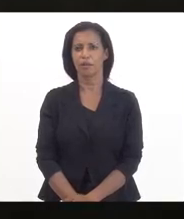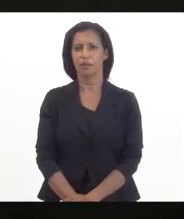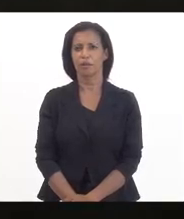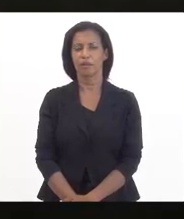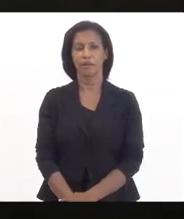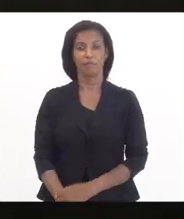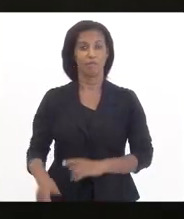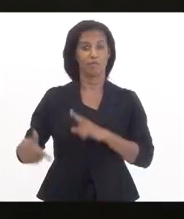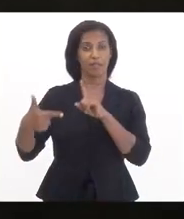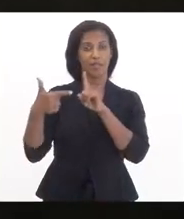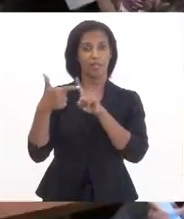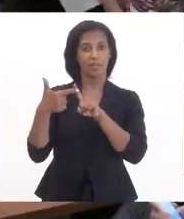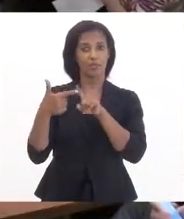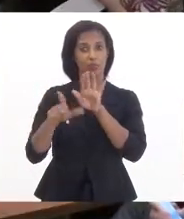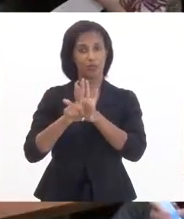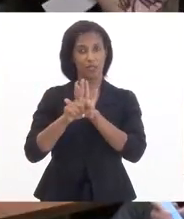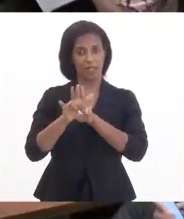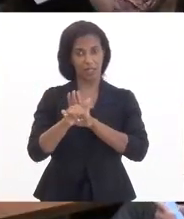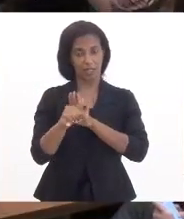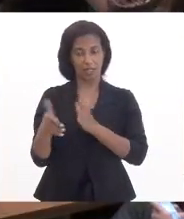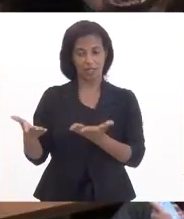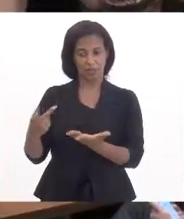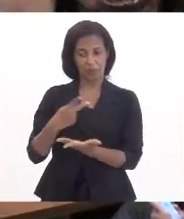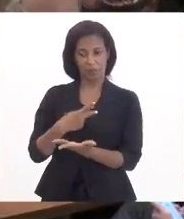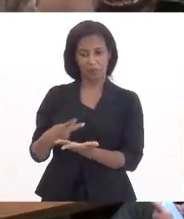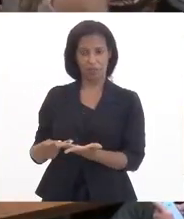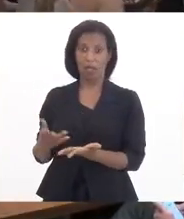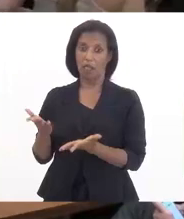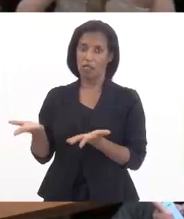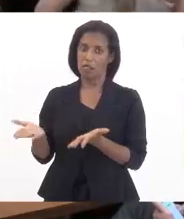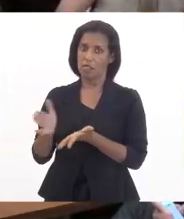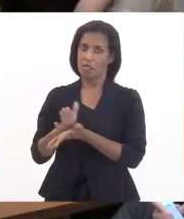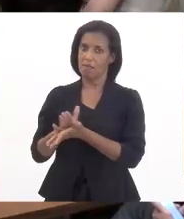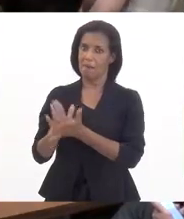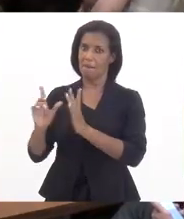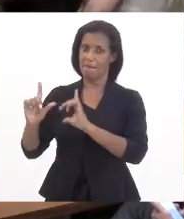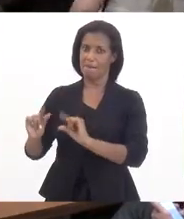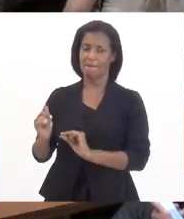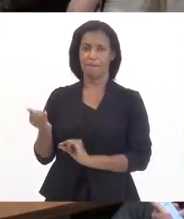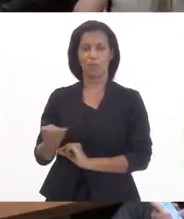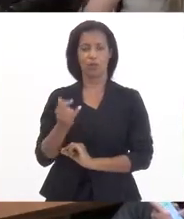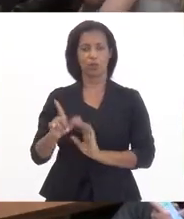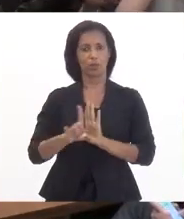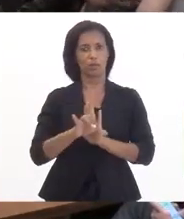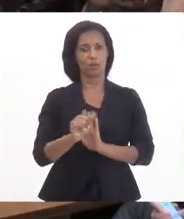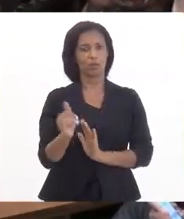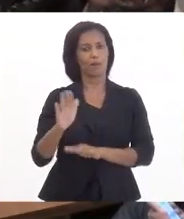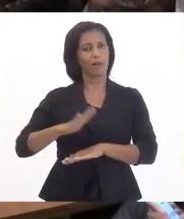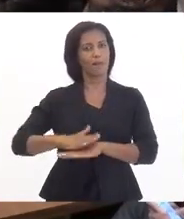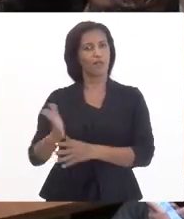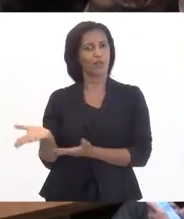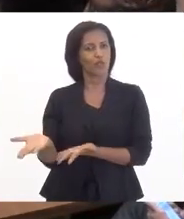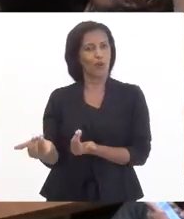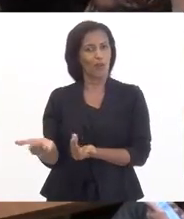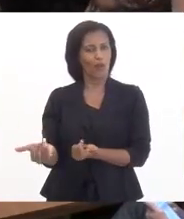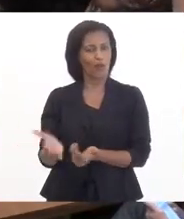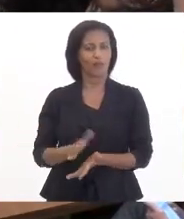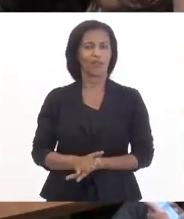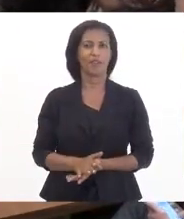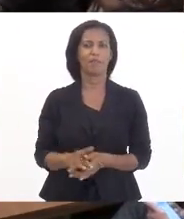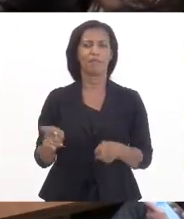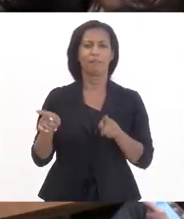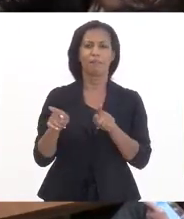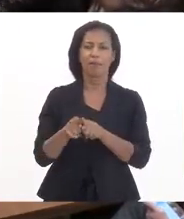E a segunda lei, senhor presidente, não menos importante, mas uma lei mais jovem, mas também